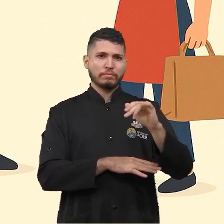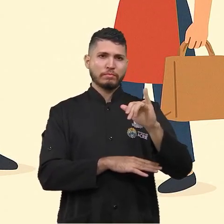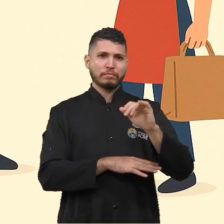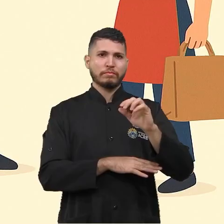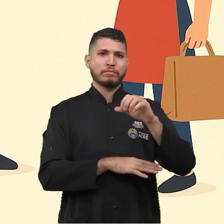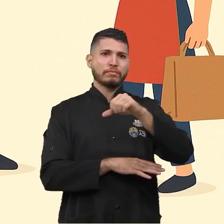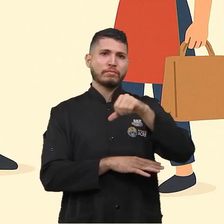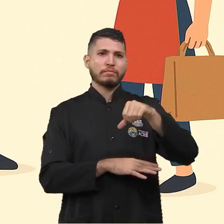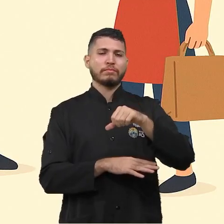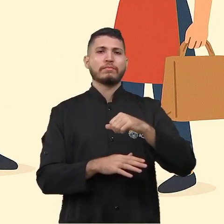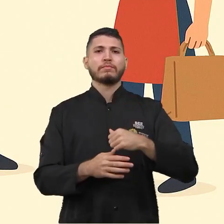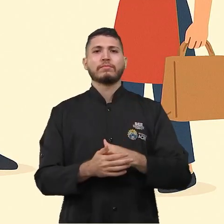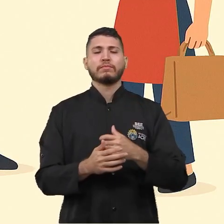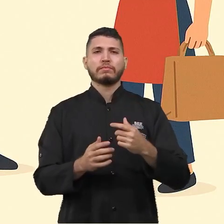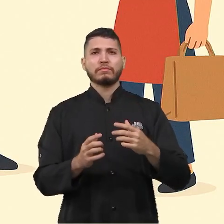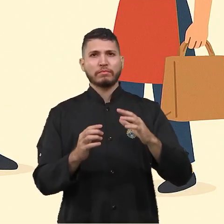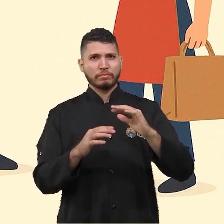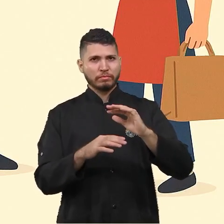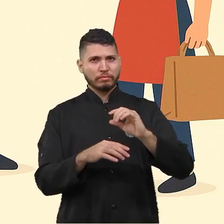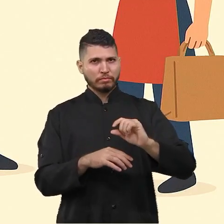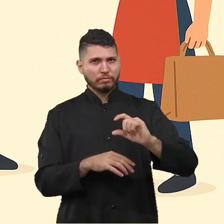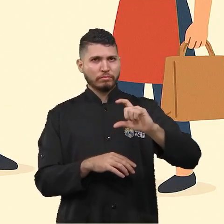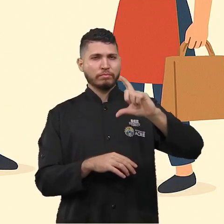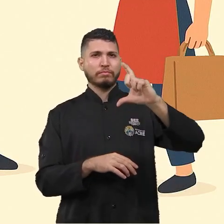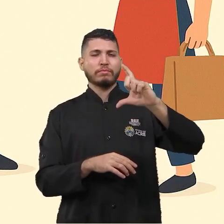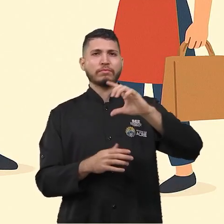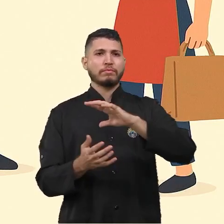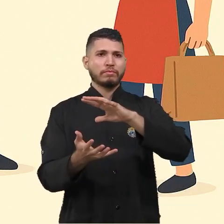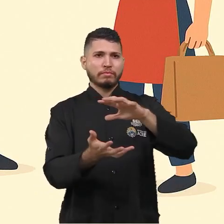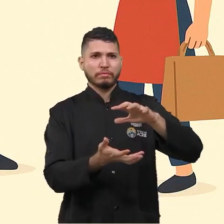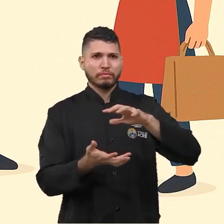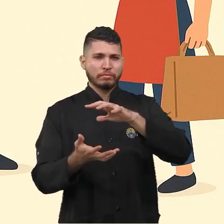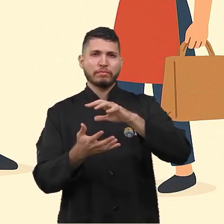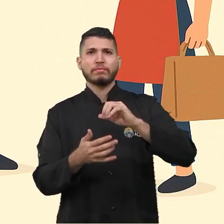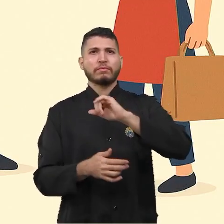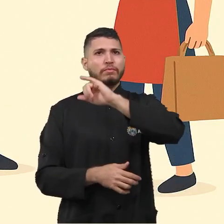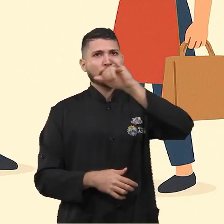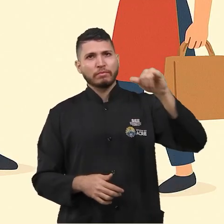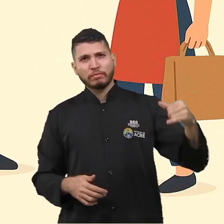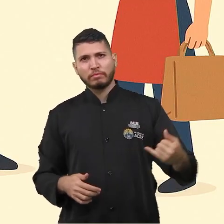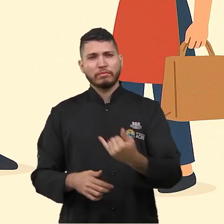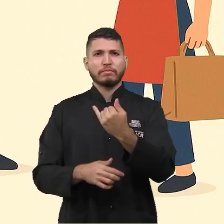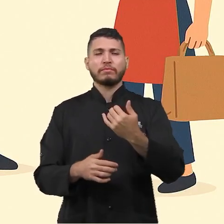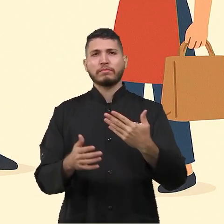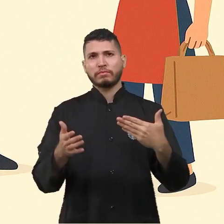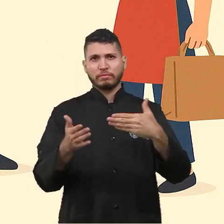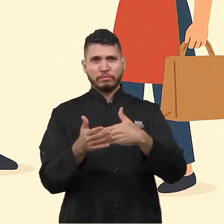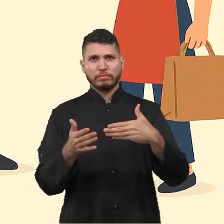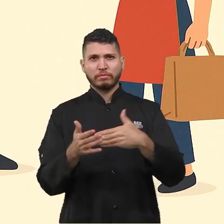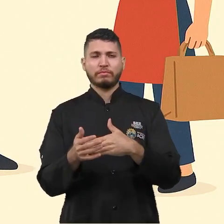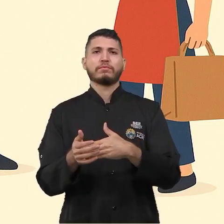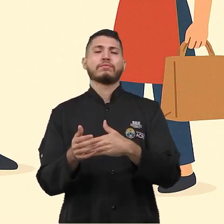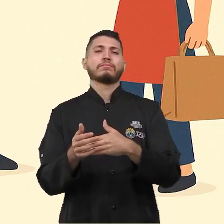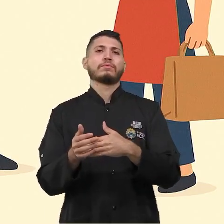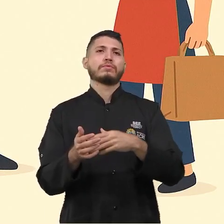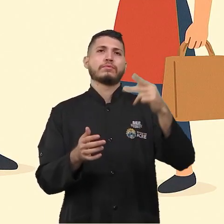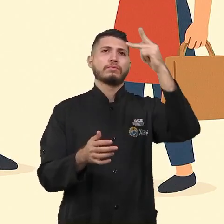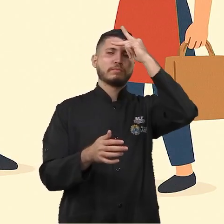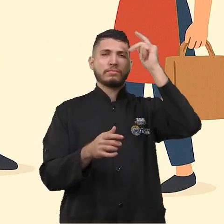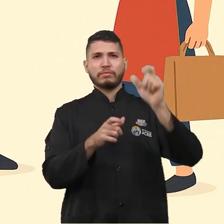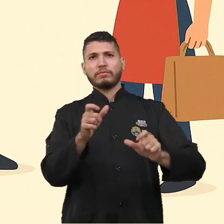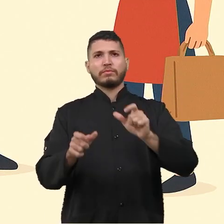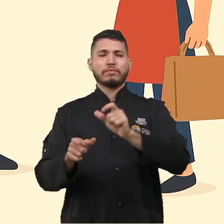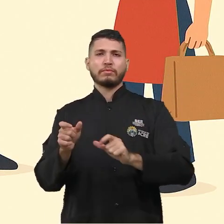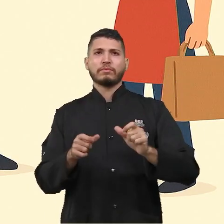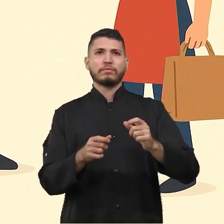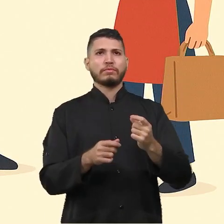modelo tem crescido no mundo inteiro e traz tanto oportunidades quanto desafios para os trabalhadores e para a